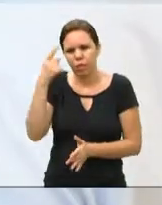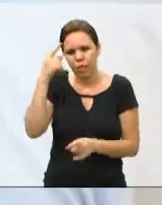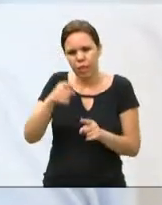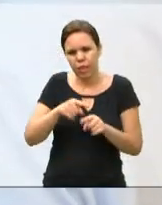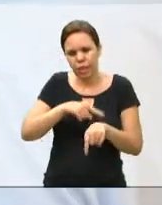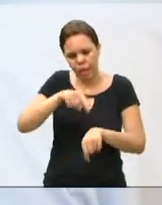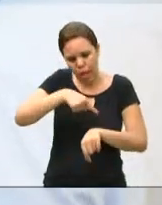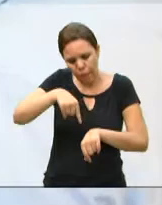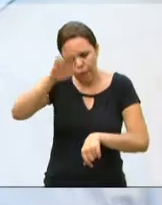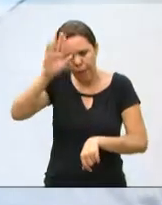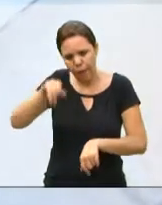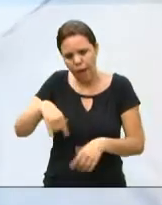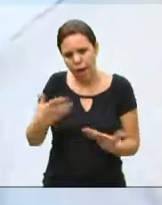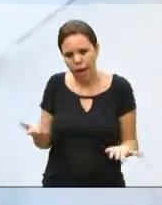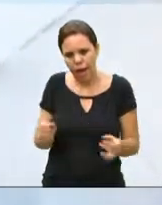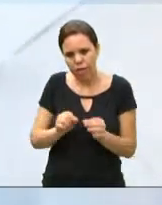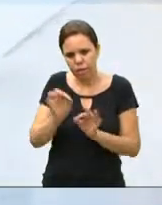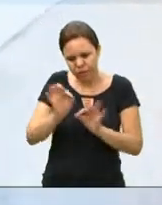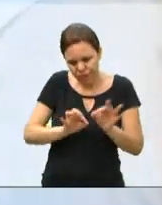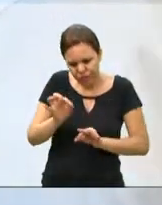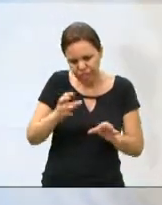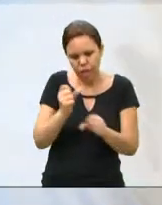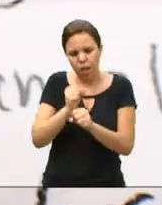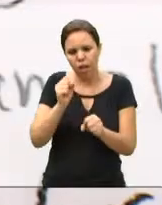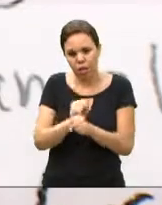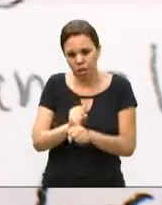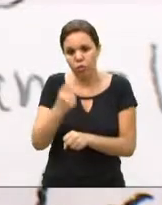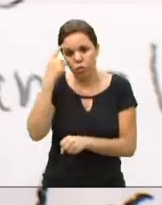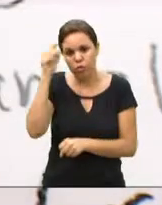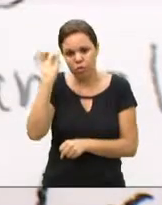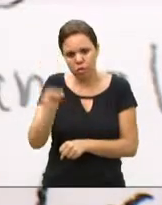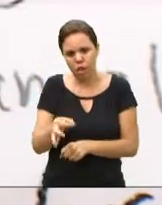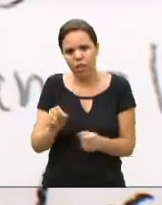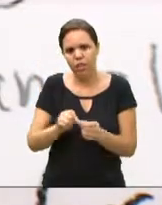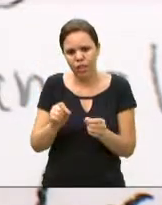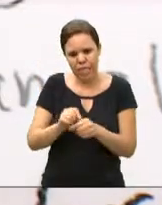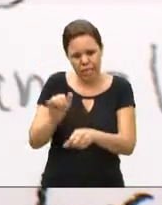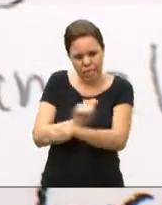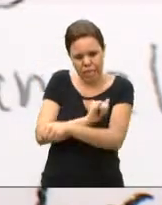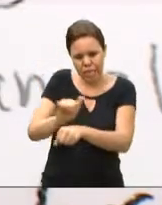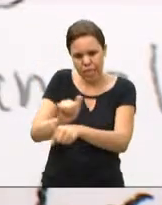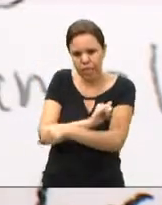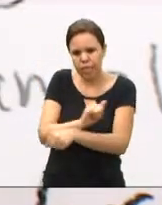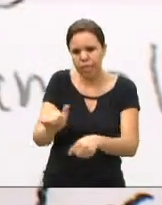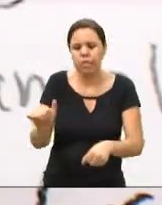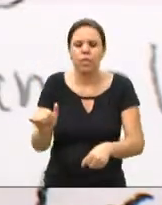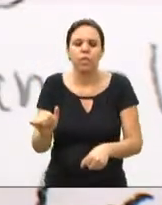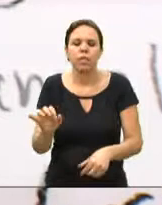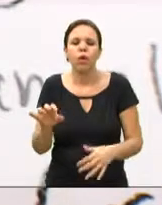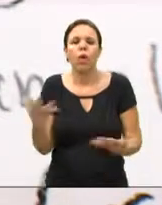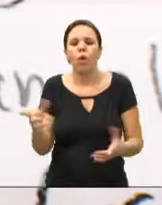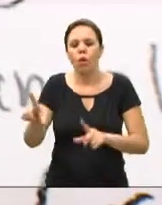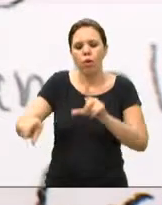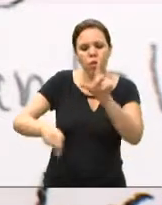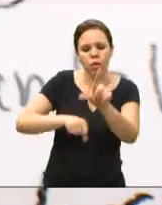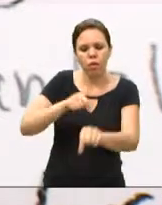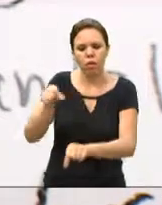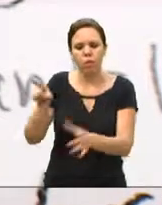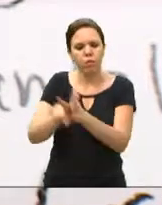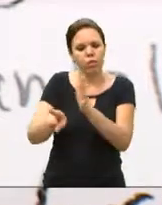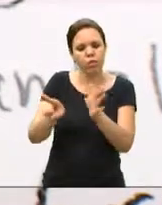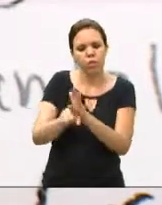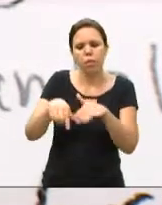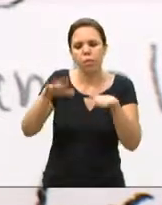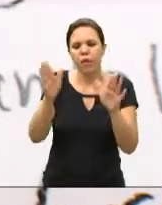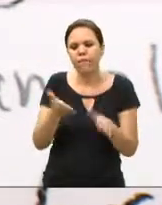tempo para fazer essa componente, o ideal é que ele faça, assim, uma prova estratégica, ou seja, ele selecionar aquelas questões que ele